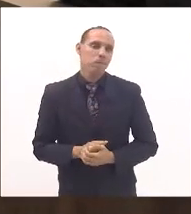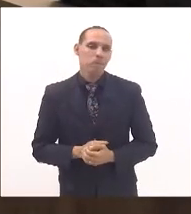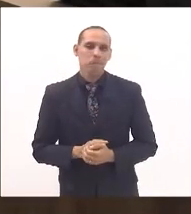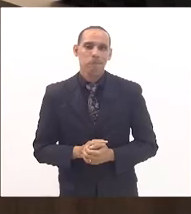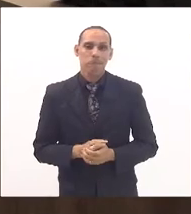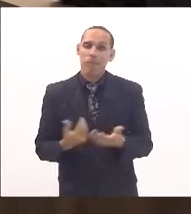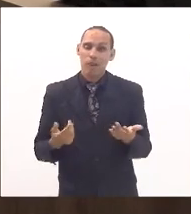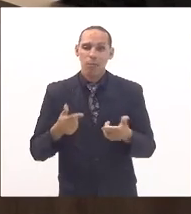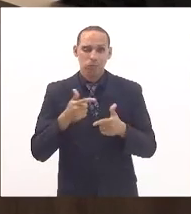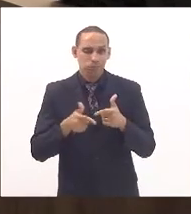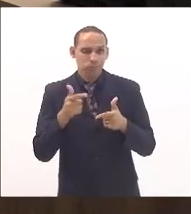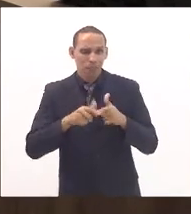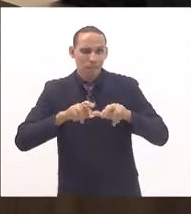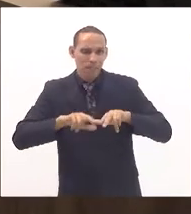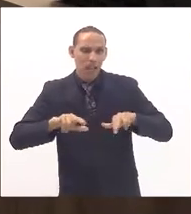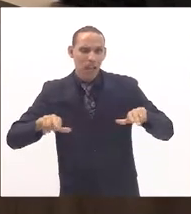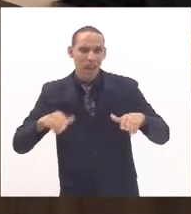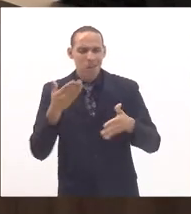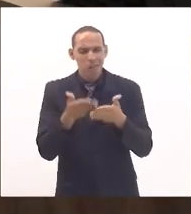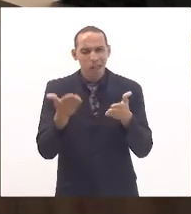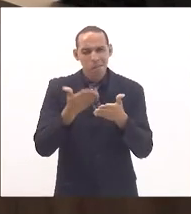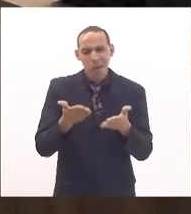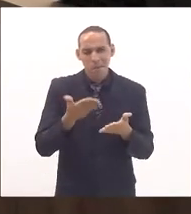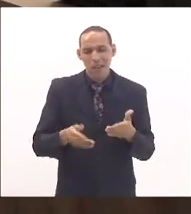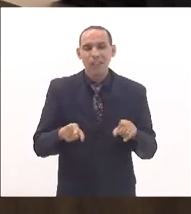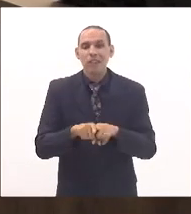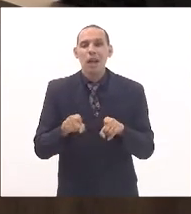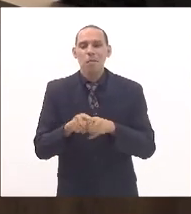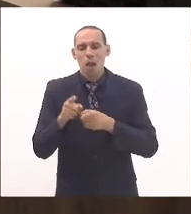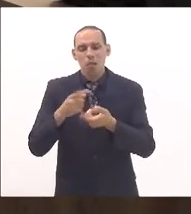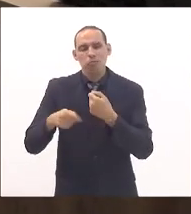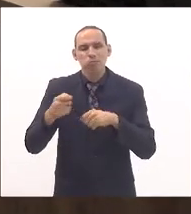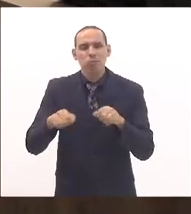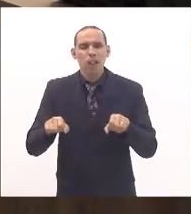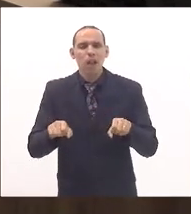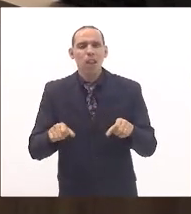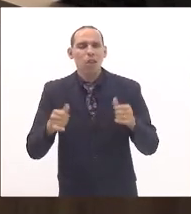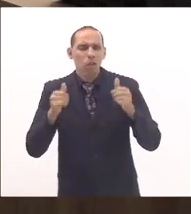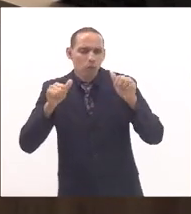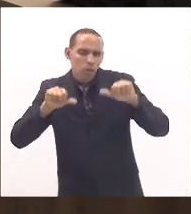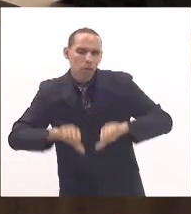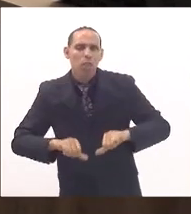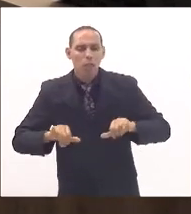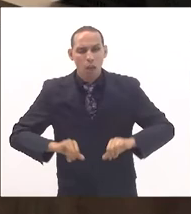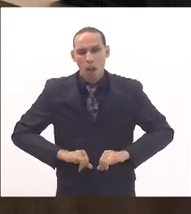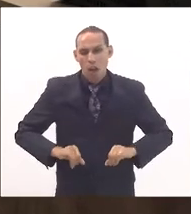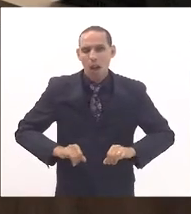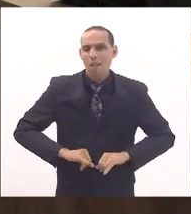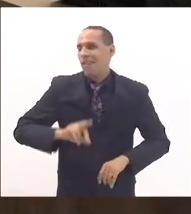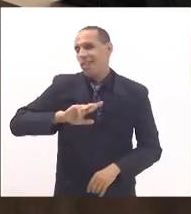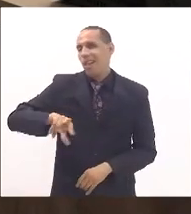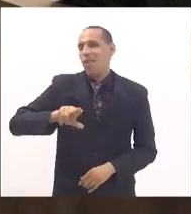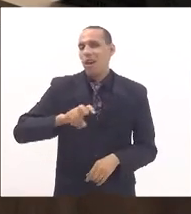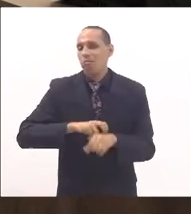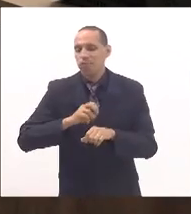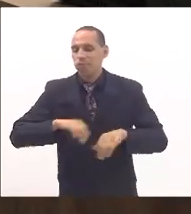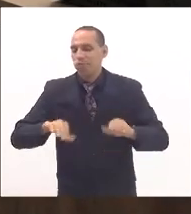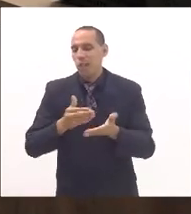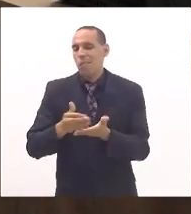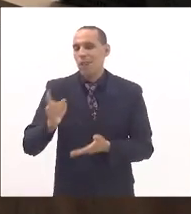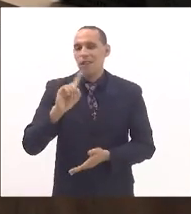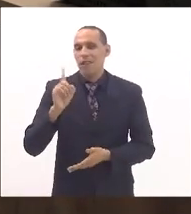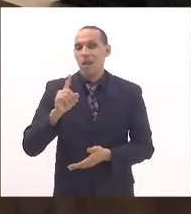esses problemas das perdas e do baque econômico do setor comercial no centro do Rio não começou com a pandemia. Na